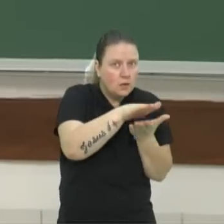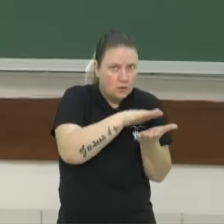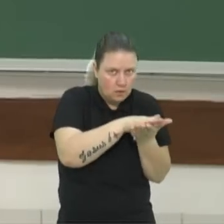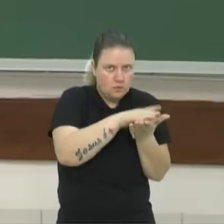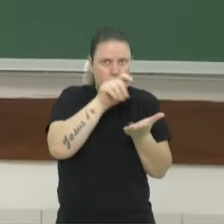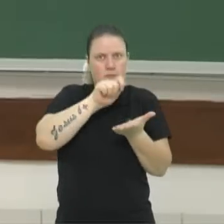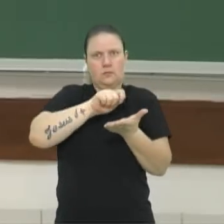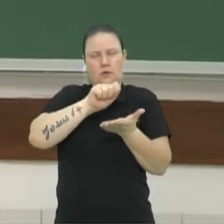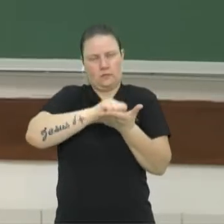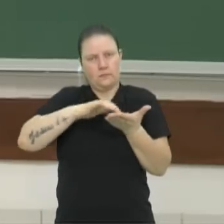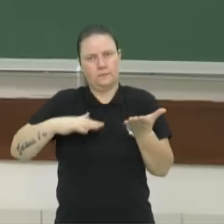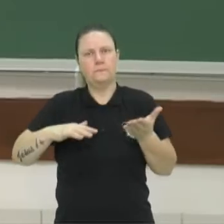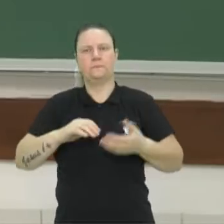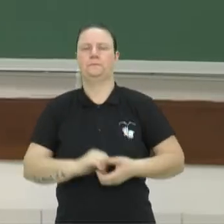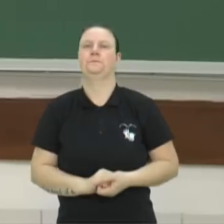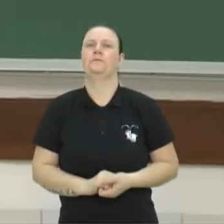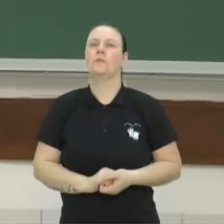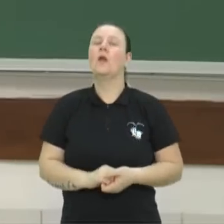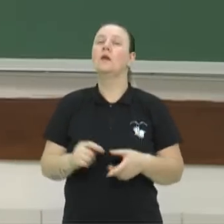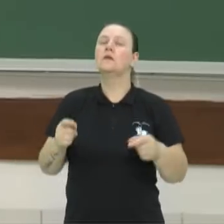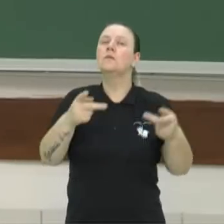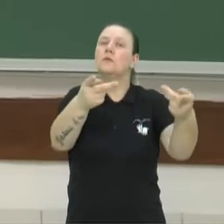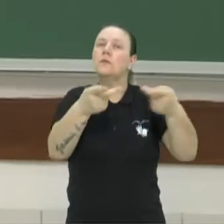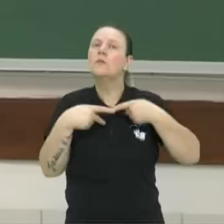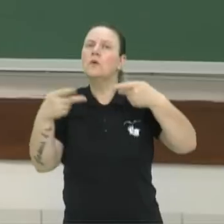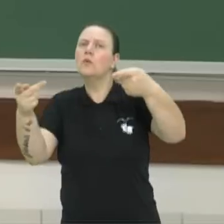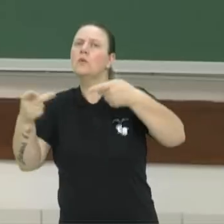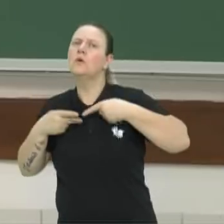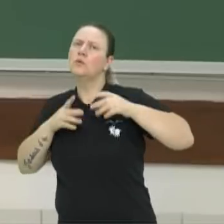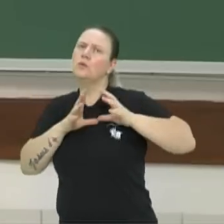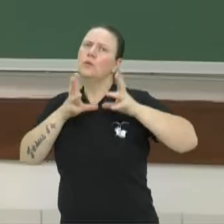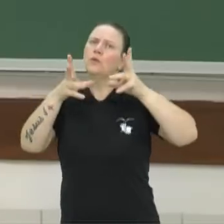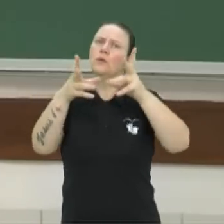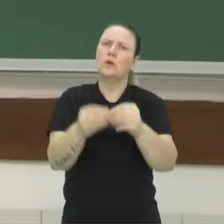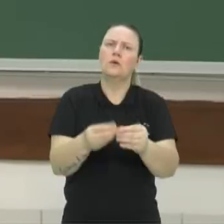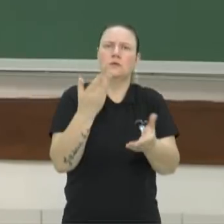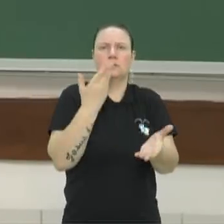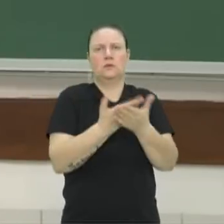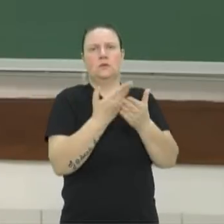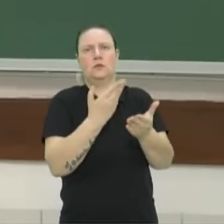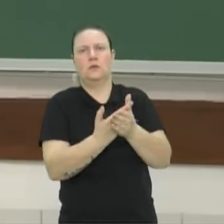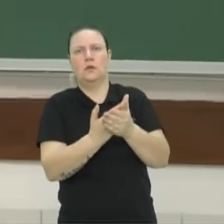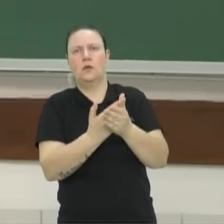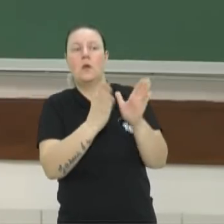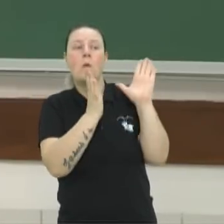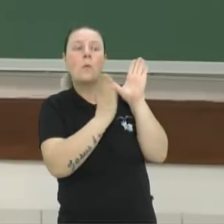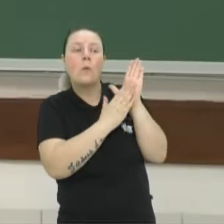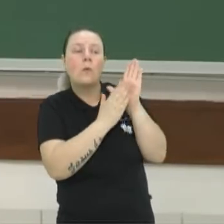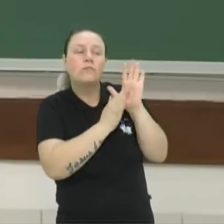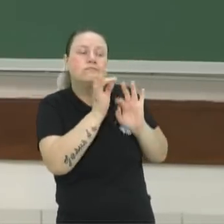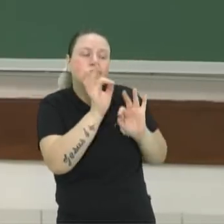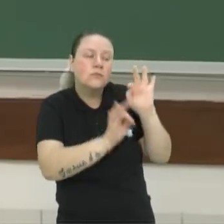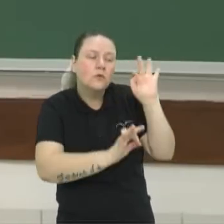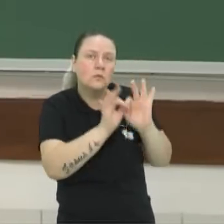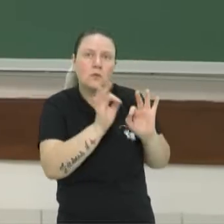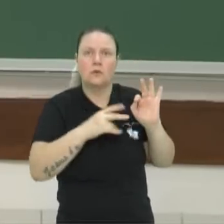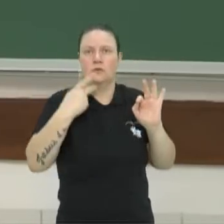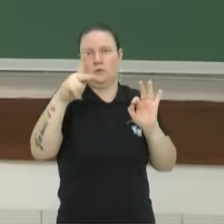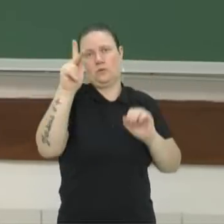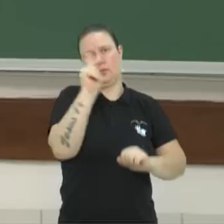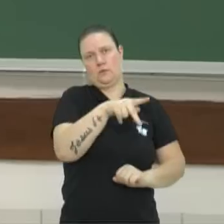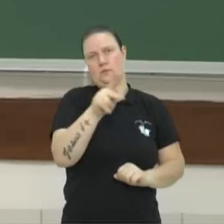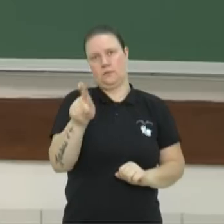de convidá-los, a participarem das aulas promovidas também pelo seu professor, o professor da sua